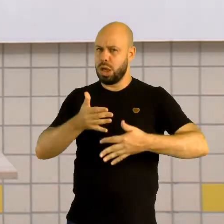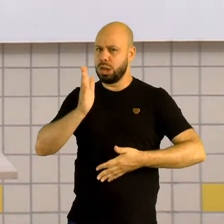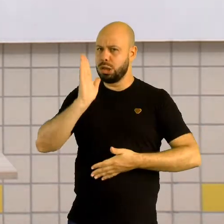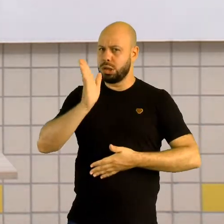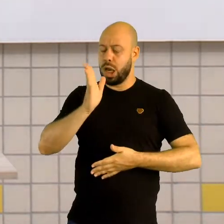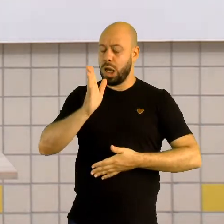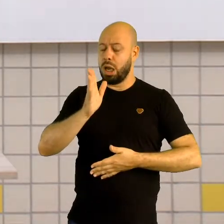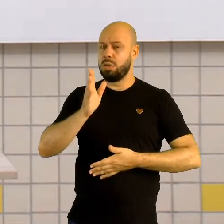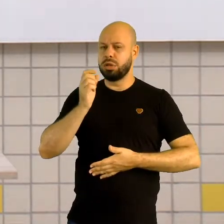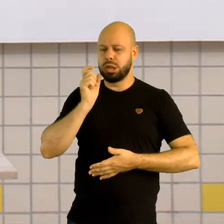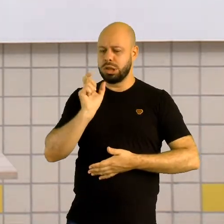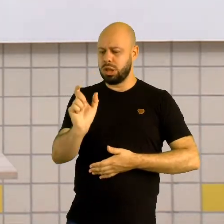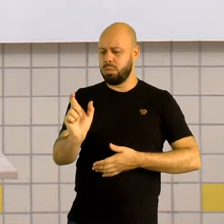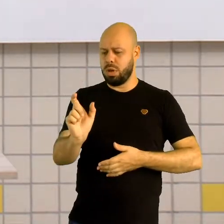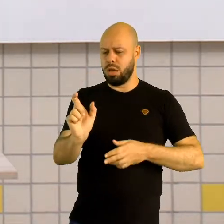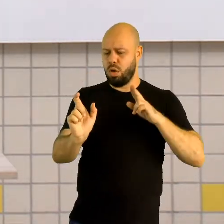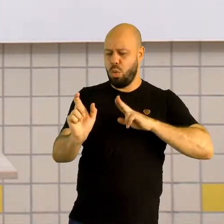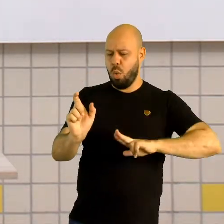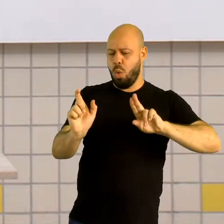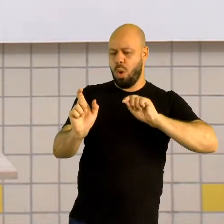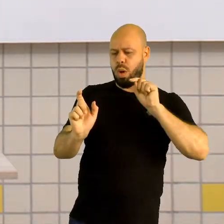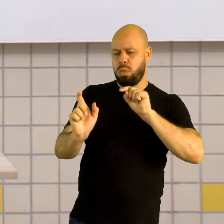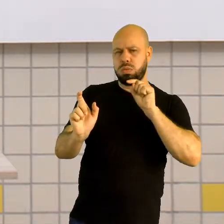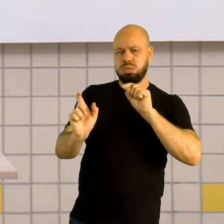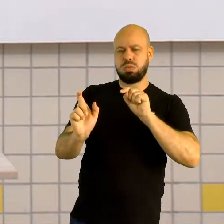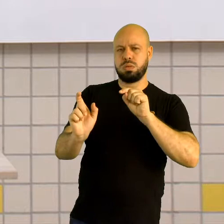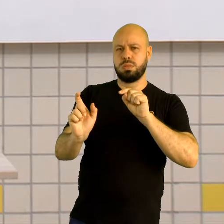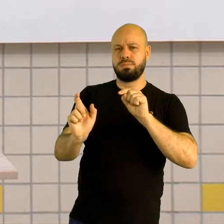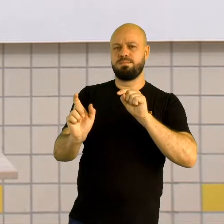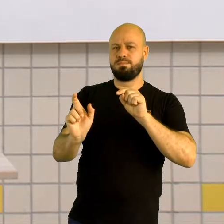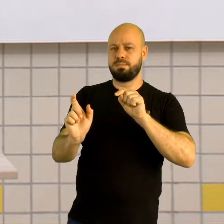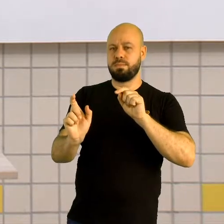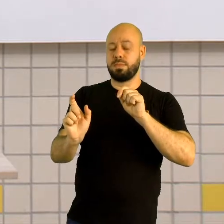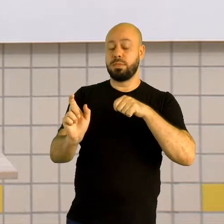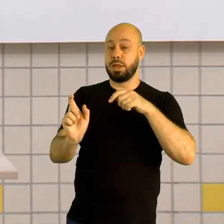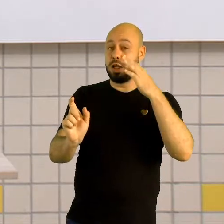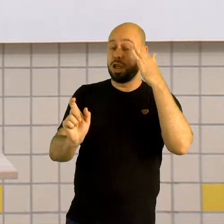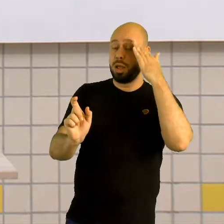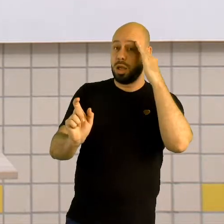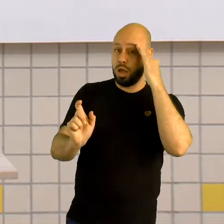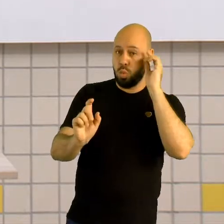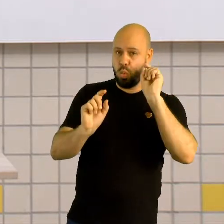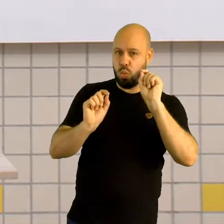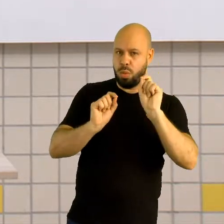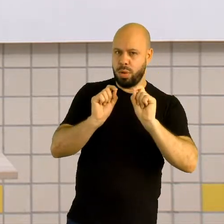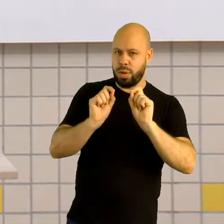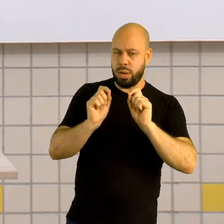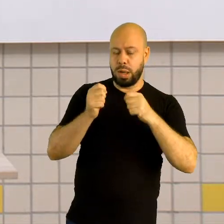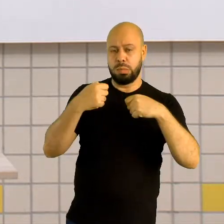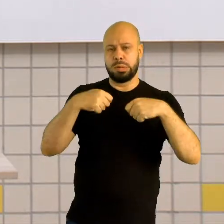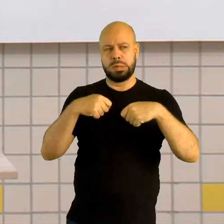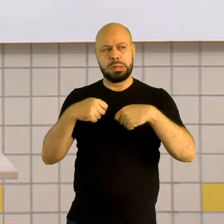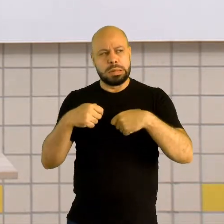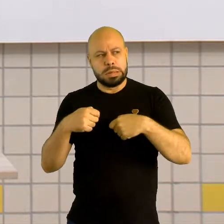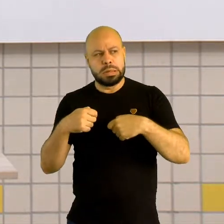usarmos dessas WH questions, vocês vão entender que nós precisamos,